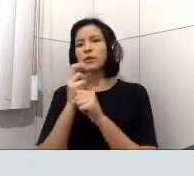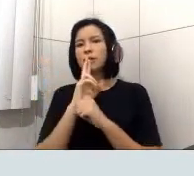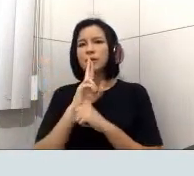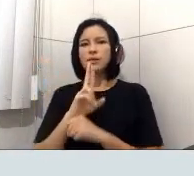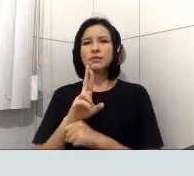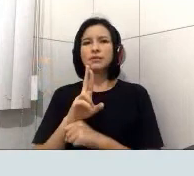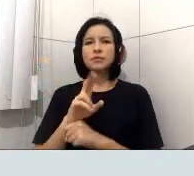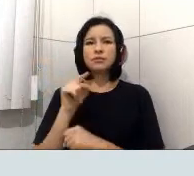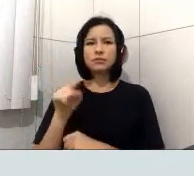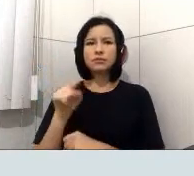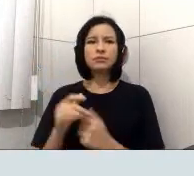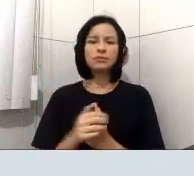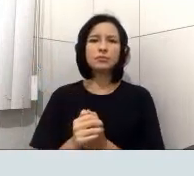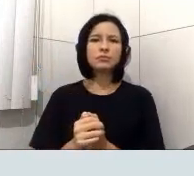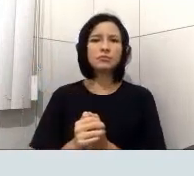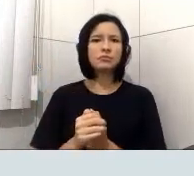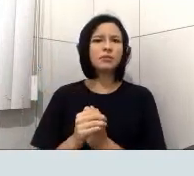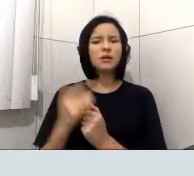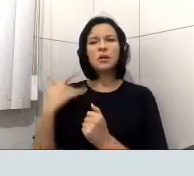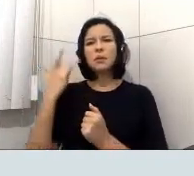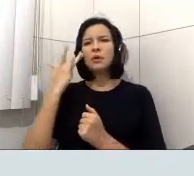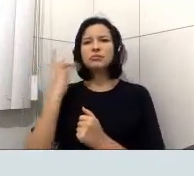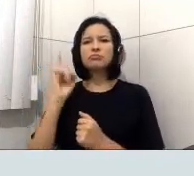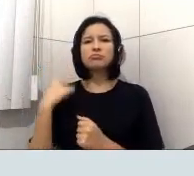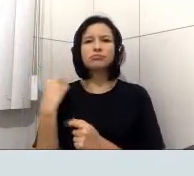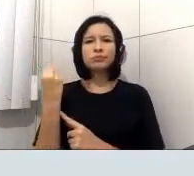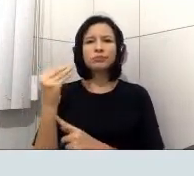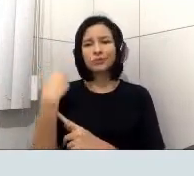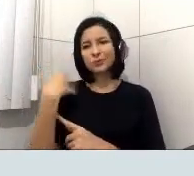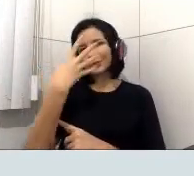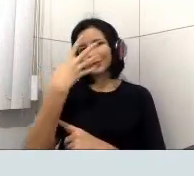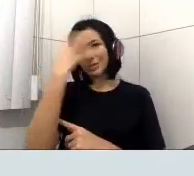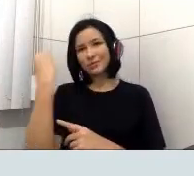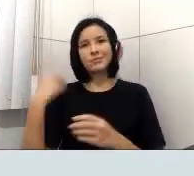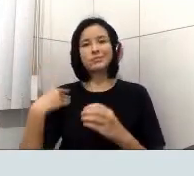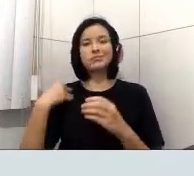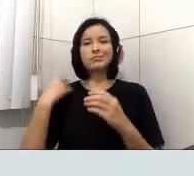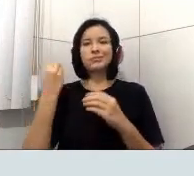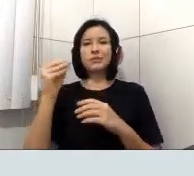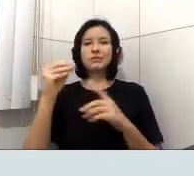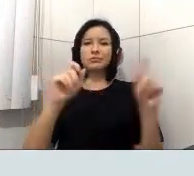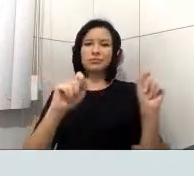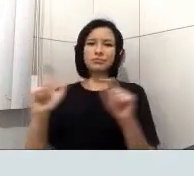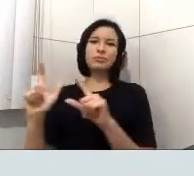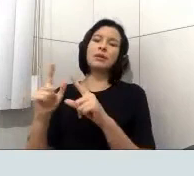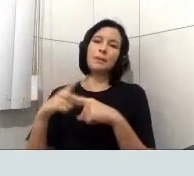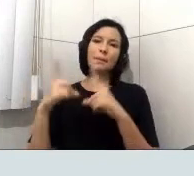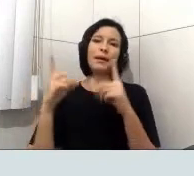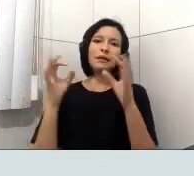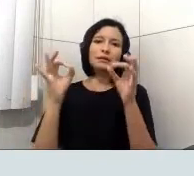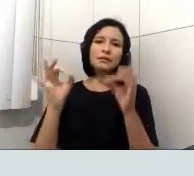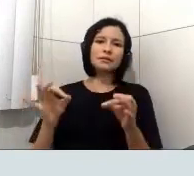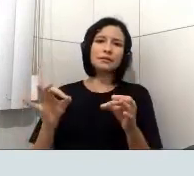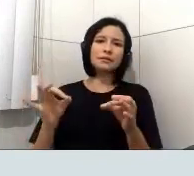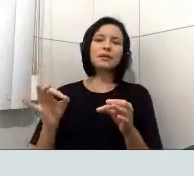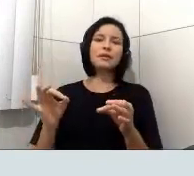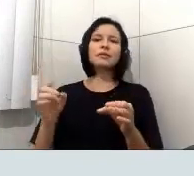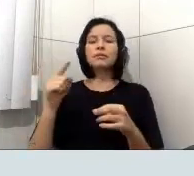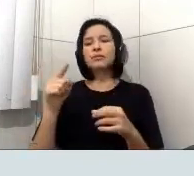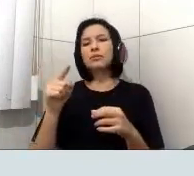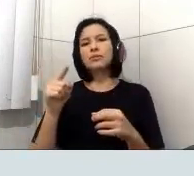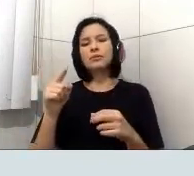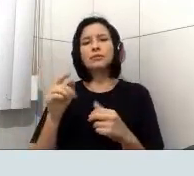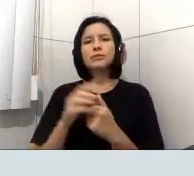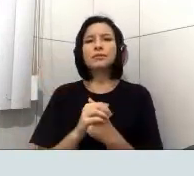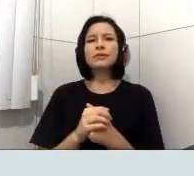que acabei não colocando, foi, realmente não coloquei. Mas tá certo mesmo. Acredito que vai ser para letra